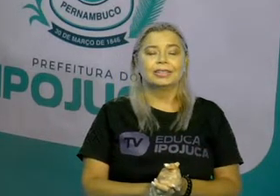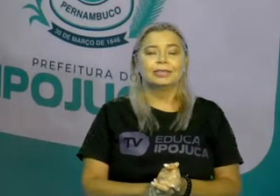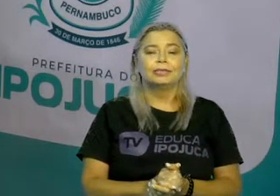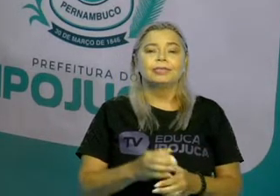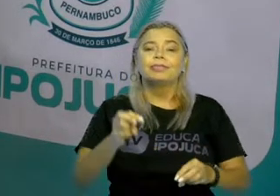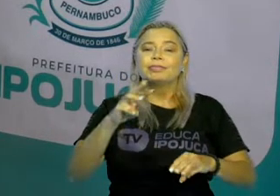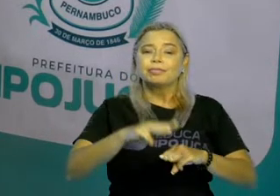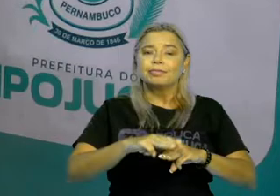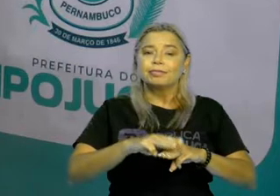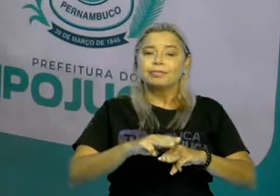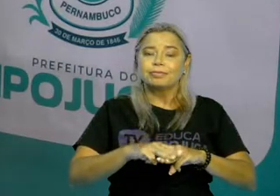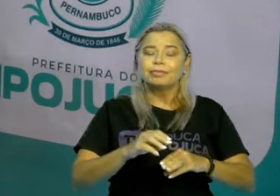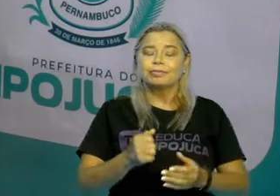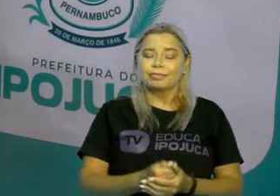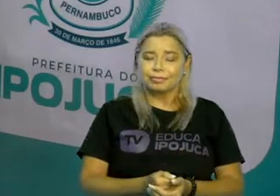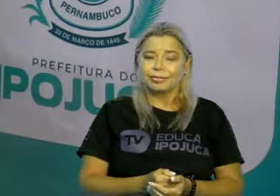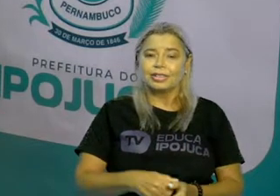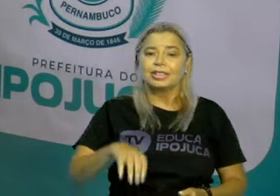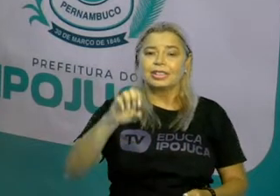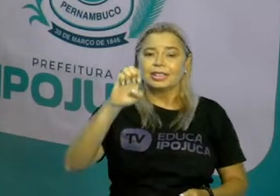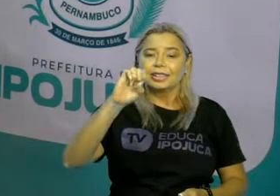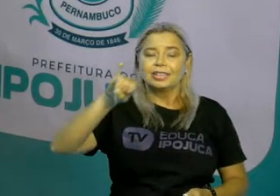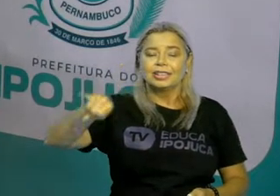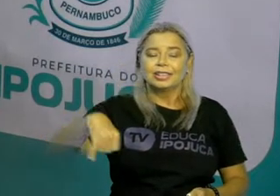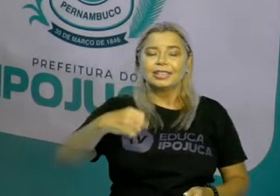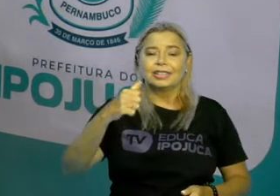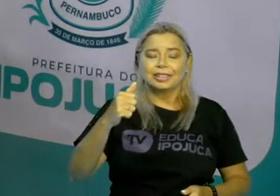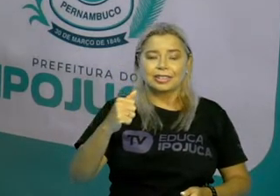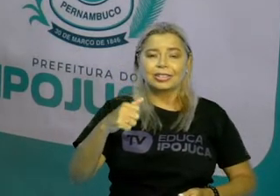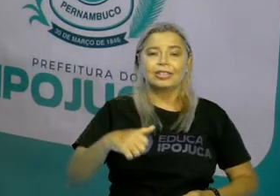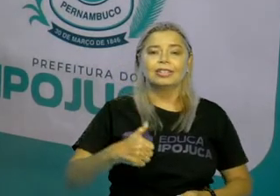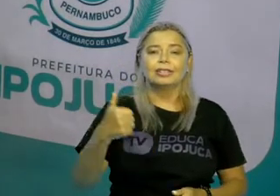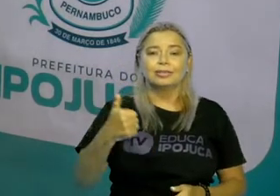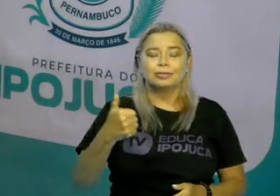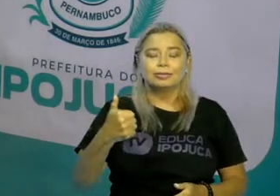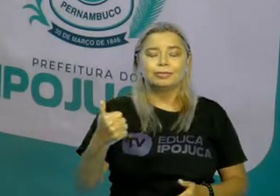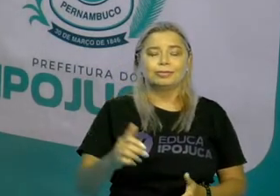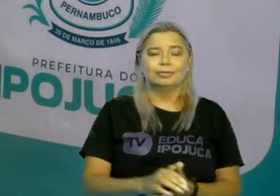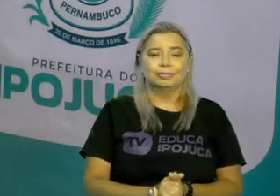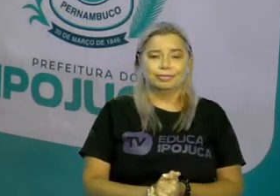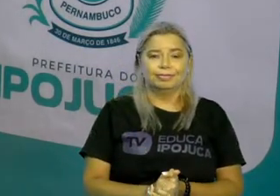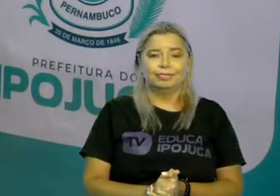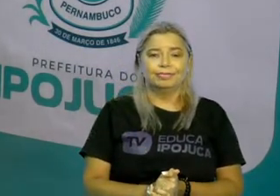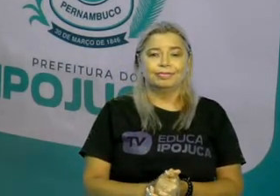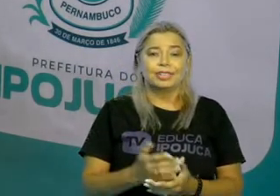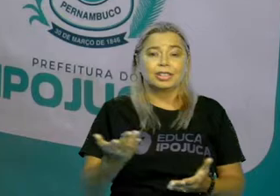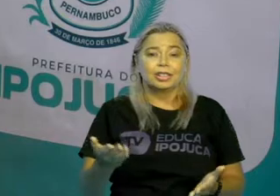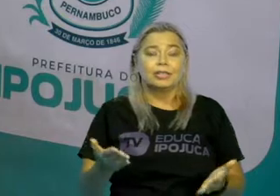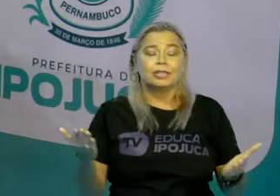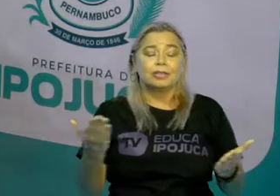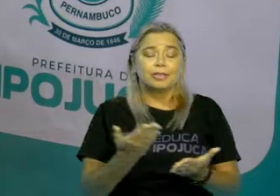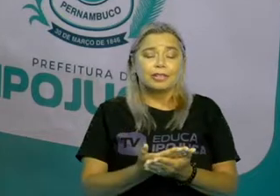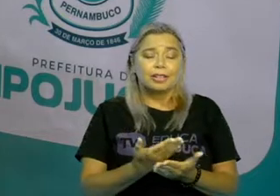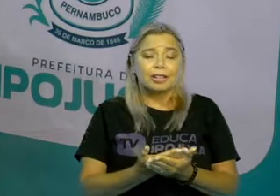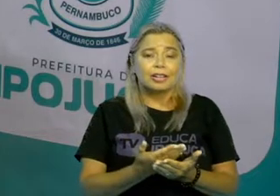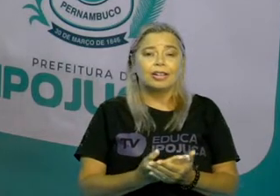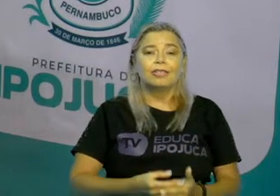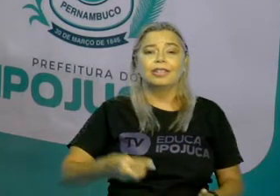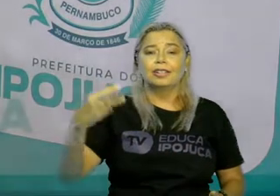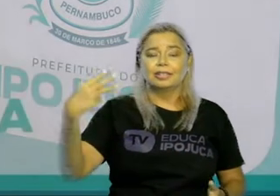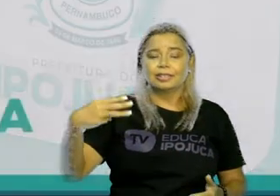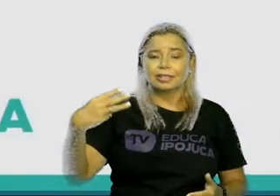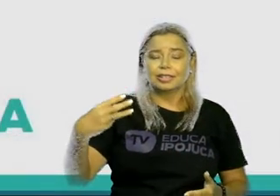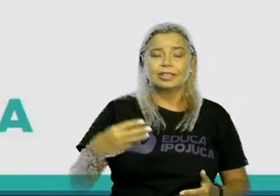de matemática para educação de jovens e adultos, a EJA fase 1. Será a nossa aula 3, com o